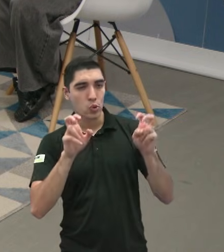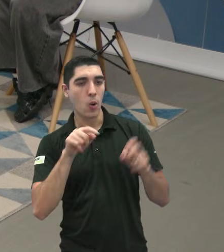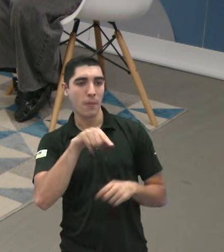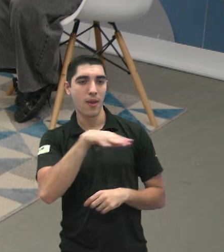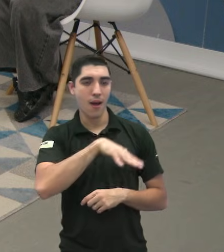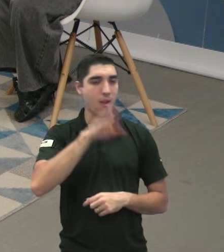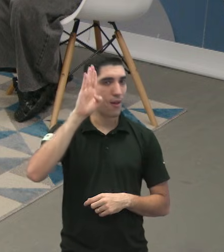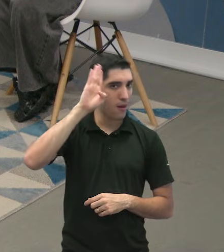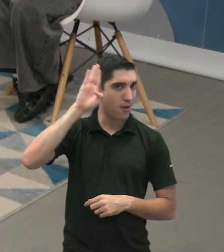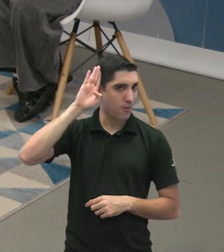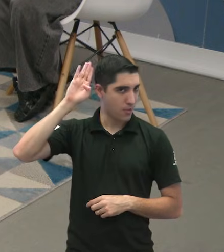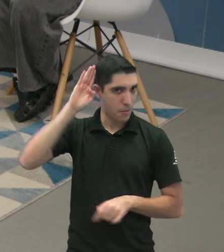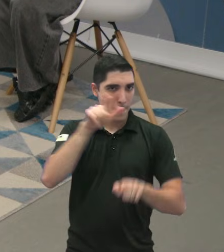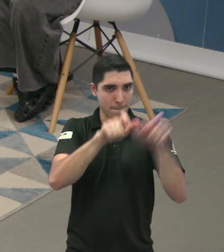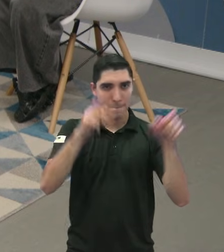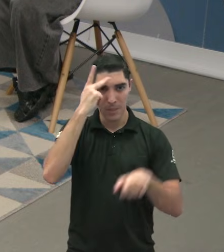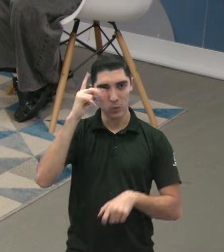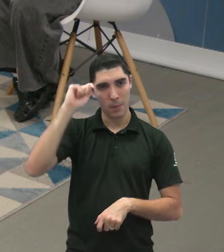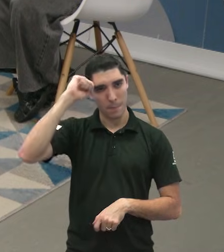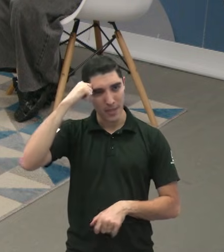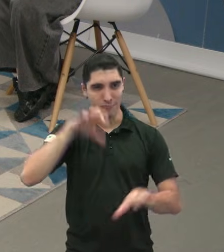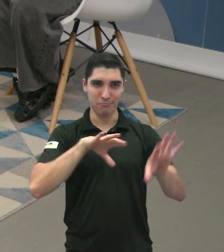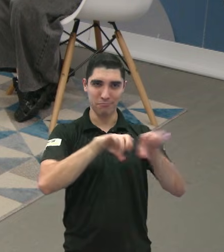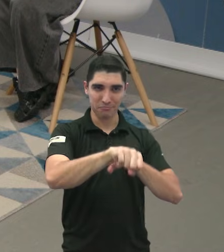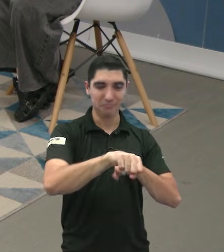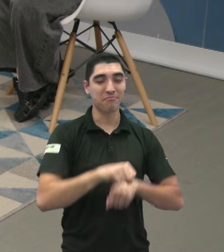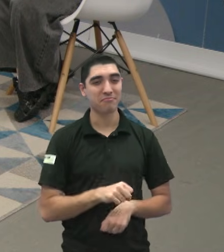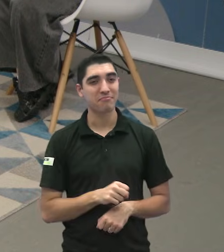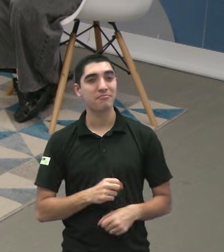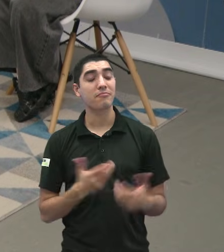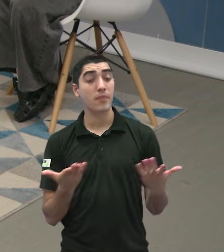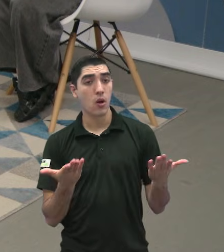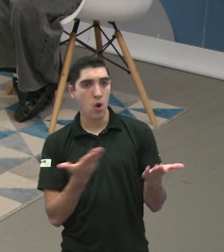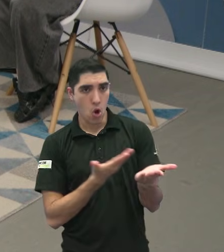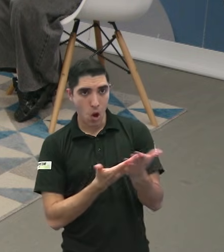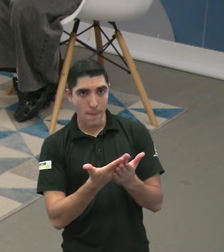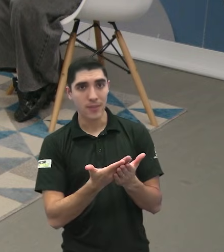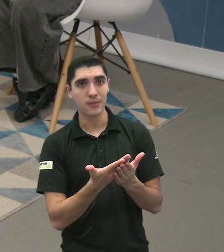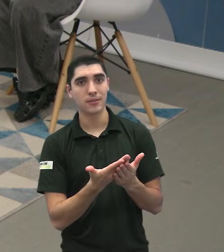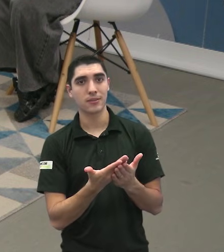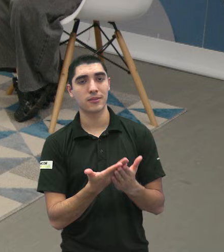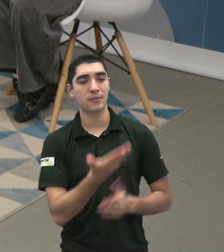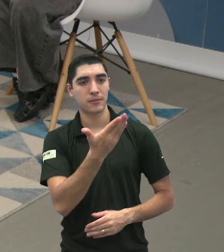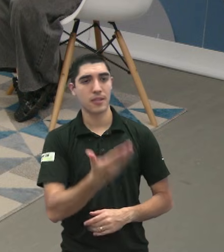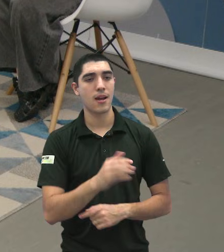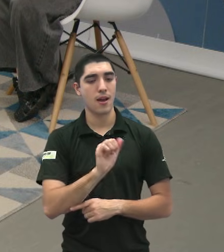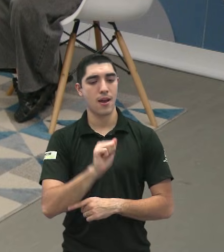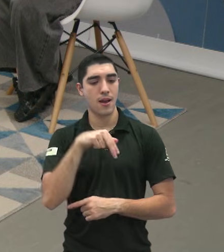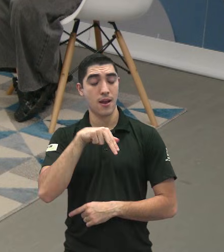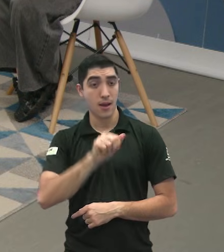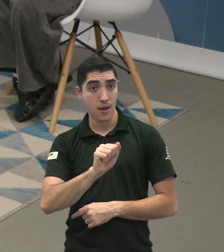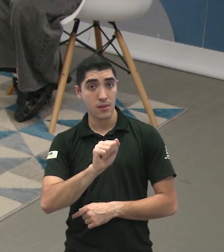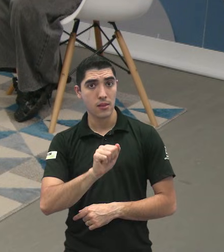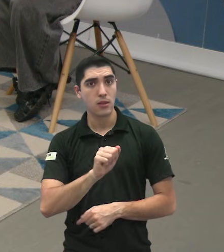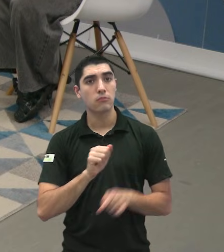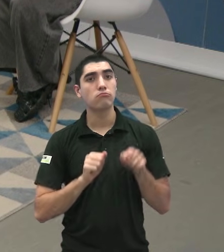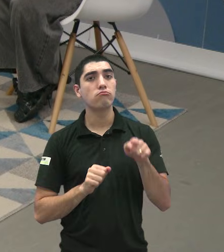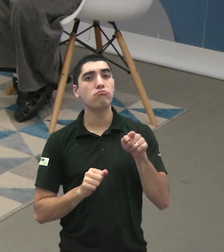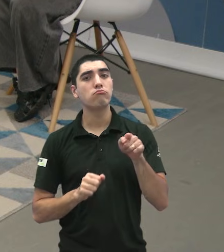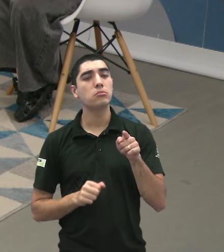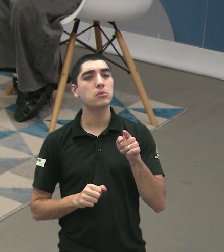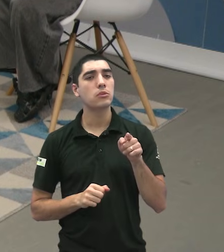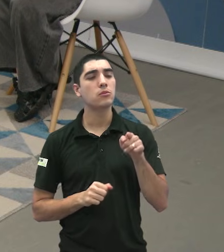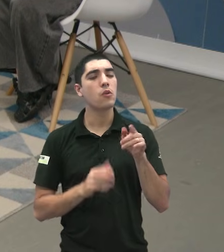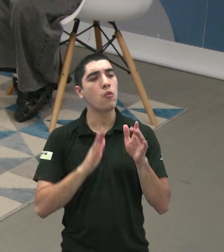tema acadêmicos negros. Eu queria começar aqui pela Ana Maria, né, o olhar de